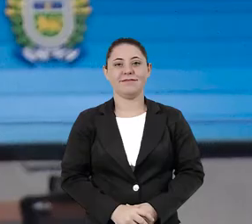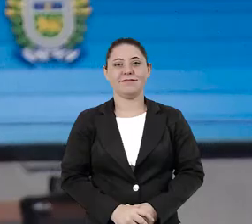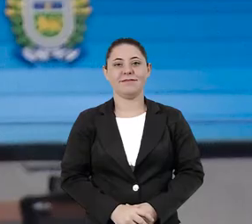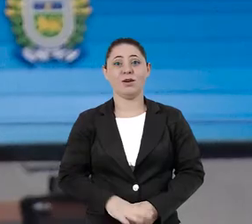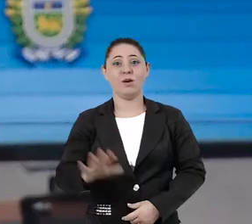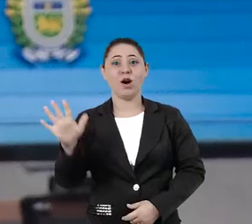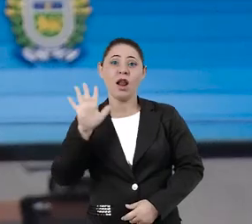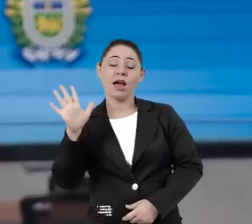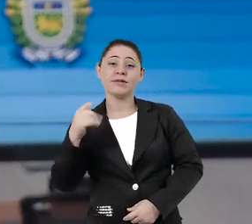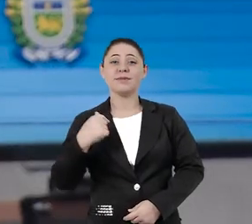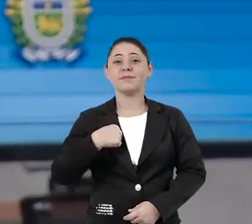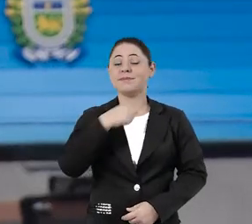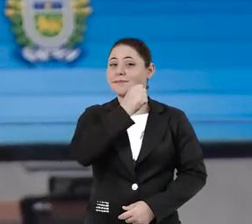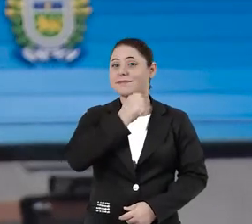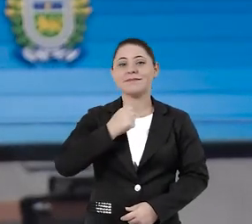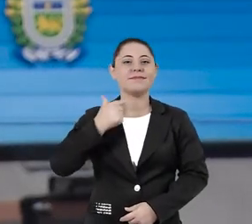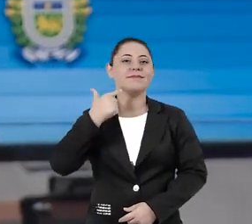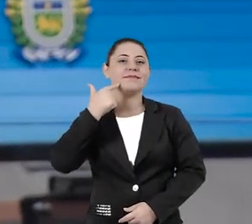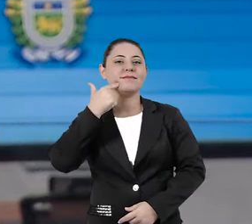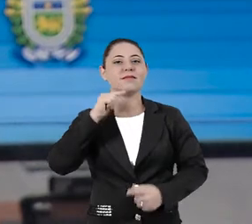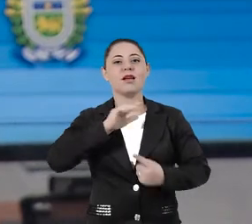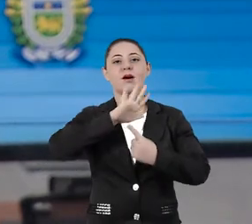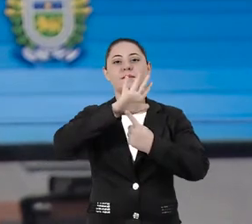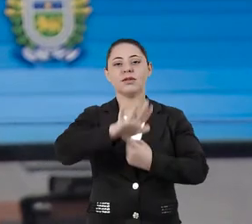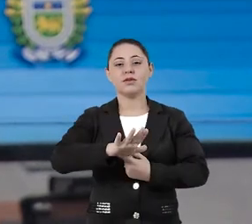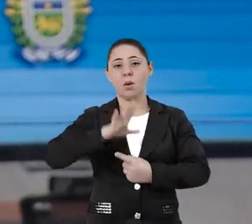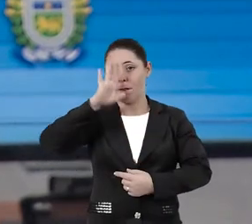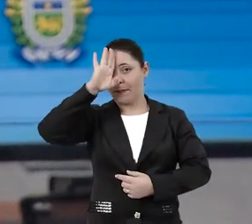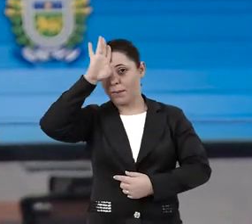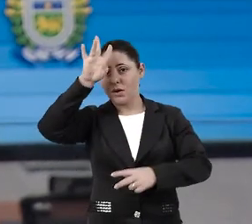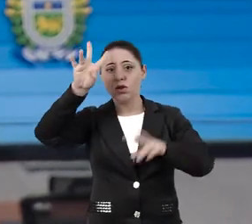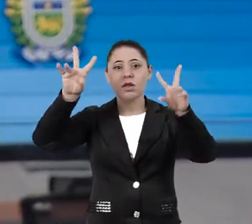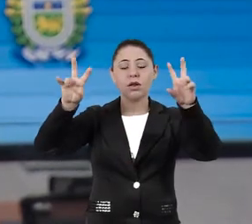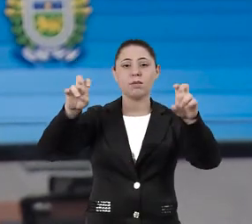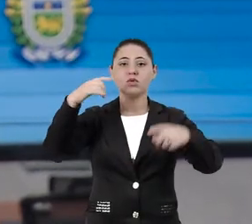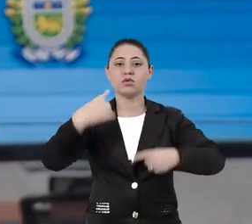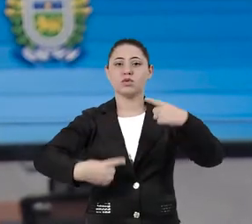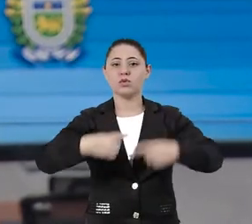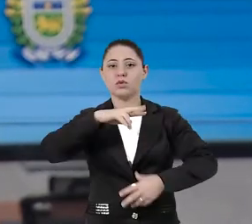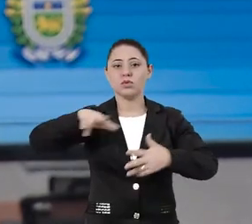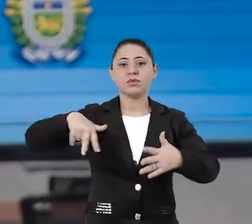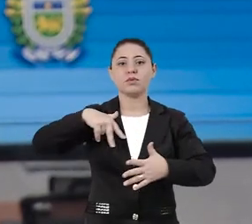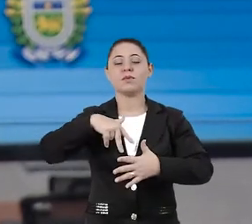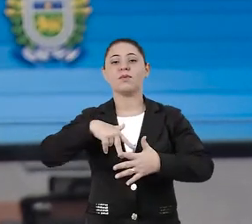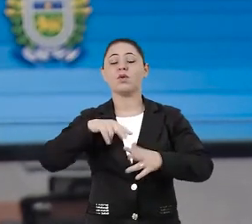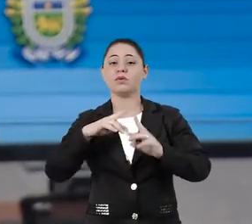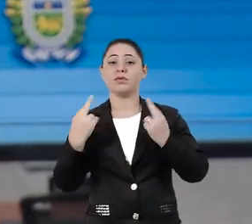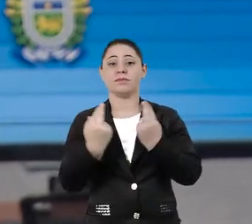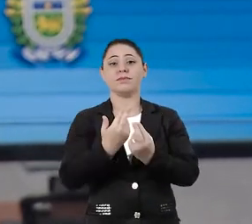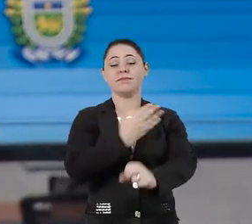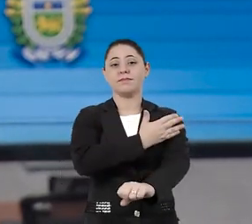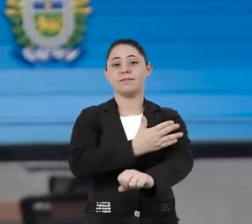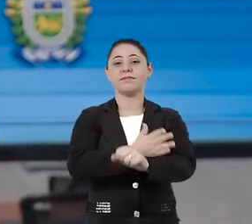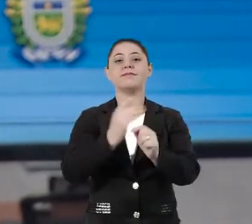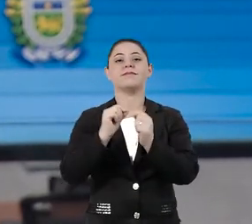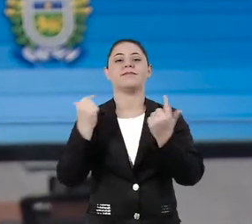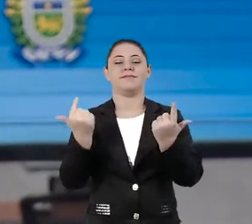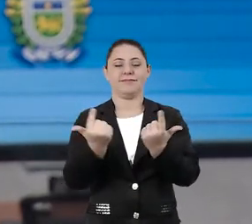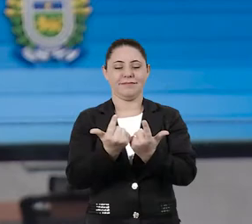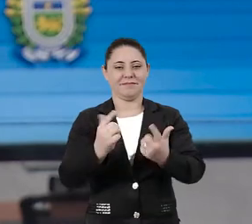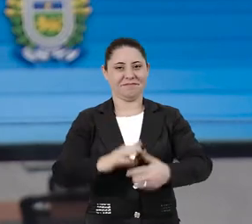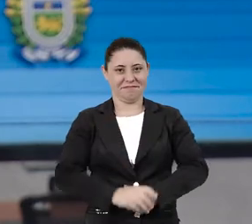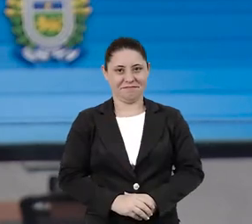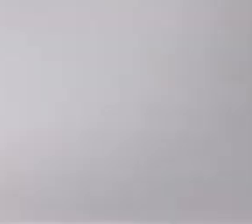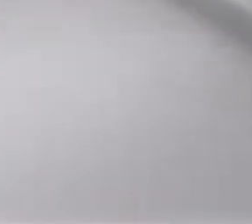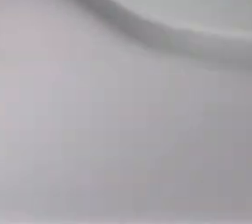Olá, eu sou Ana Paula Gimenez e apresento os principais assuntos debatidos na tribuna durante as sessões plenárias da Assembleia